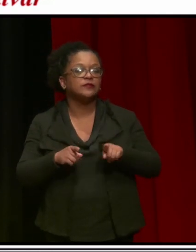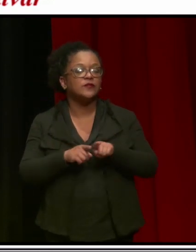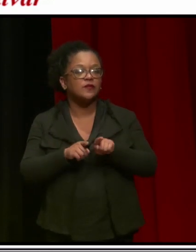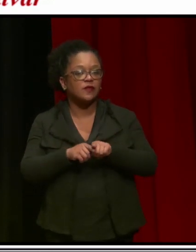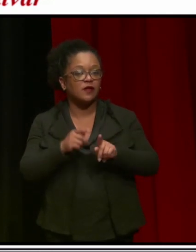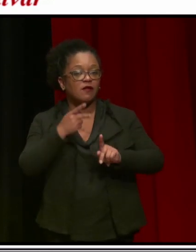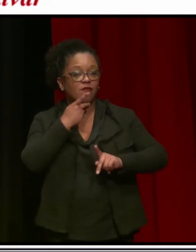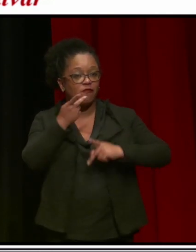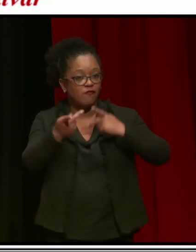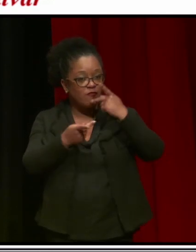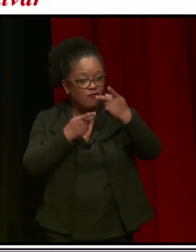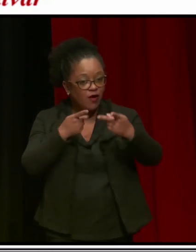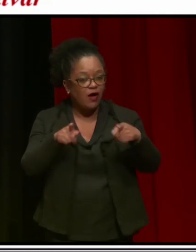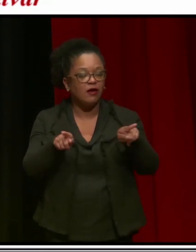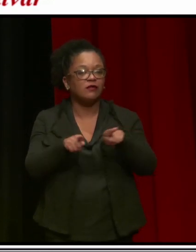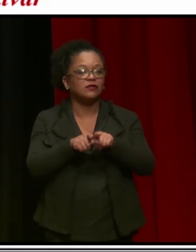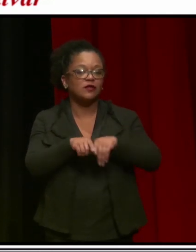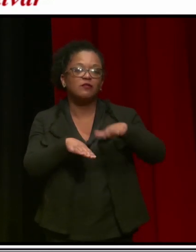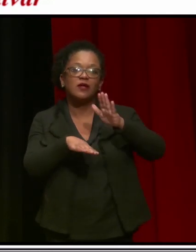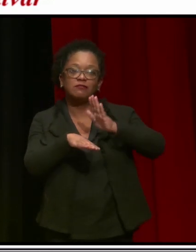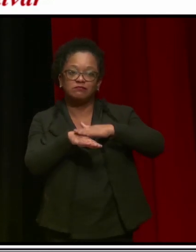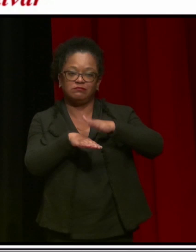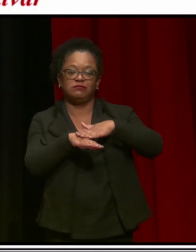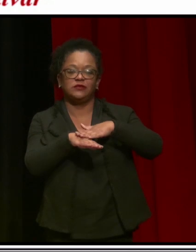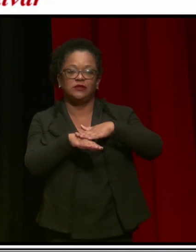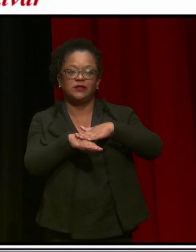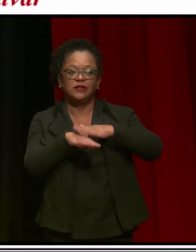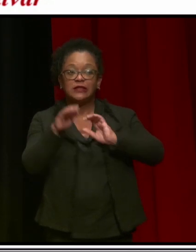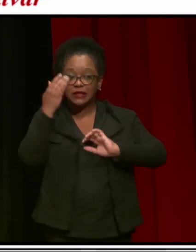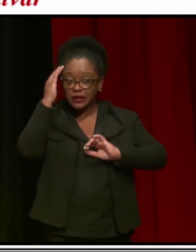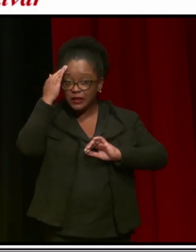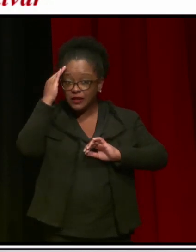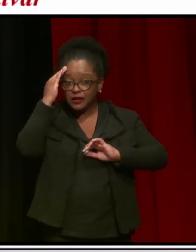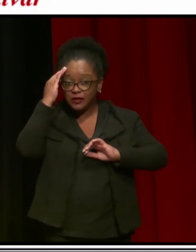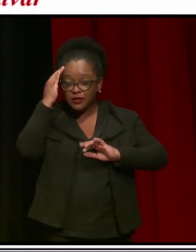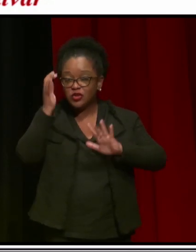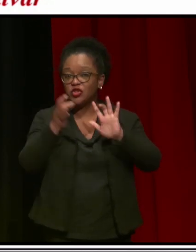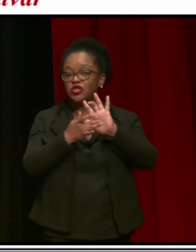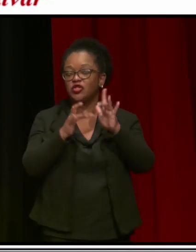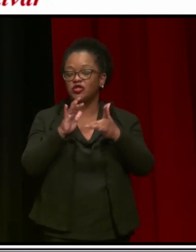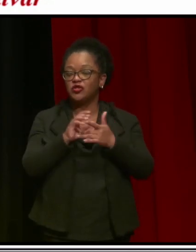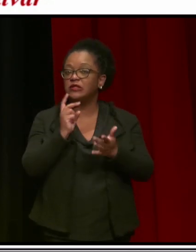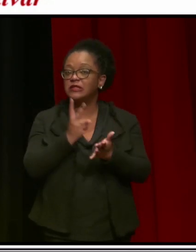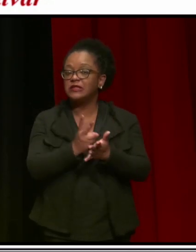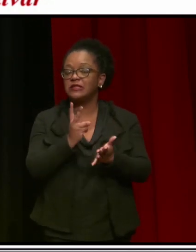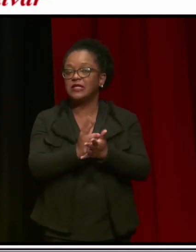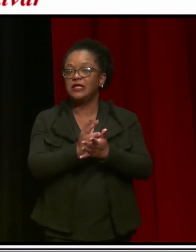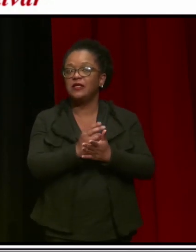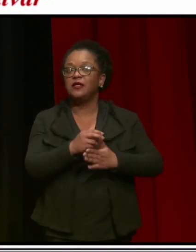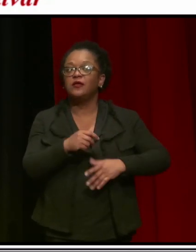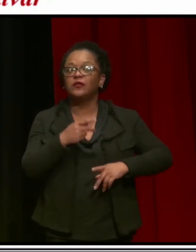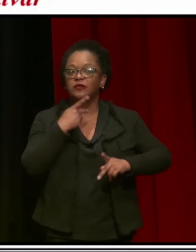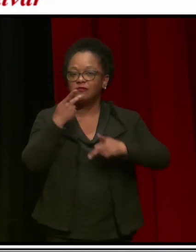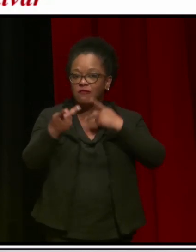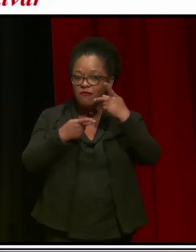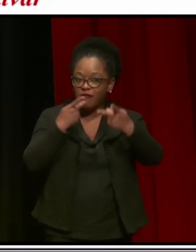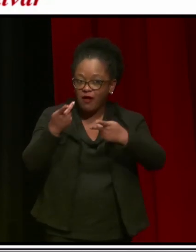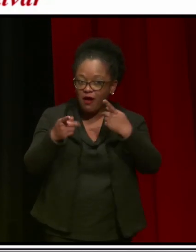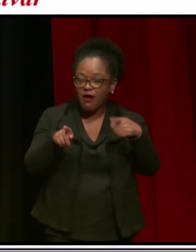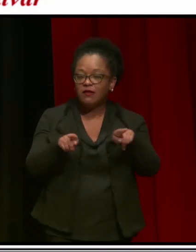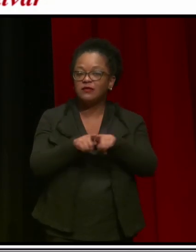ação. Estão ouvindo o que eu estou falando? O ministério de Jesus é um ministério de palavra e